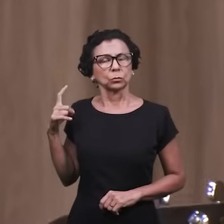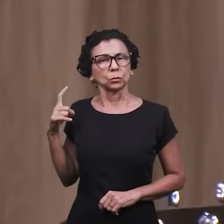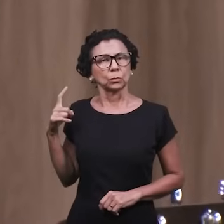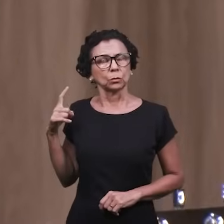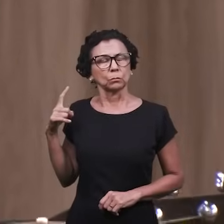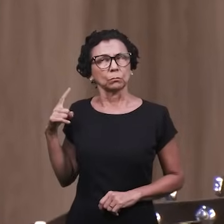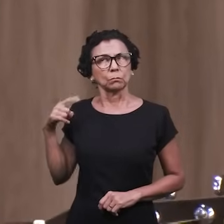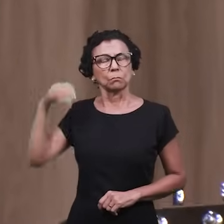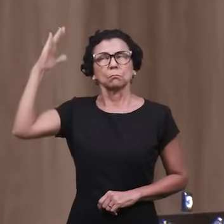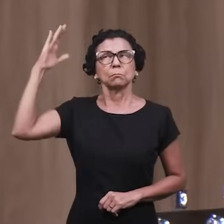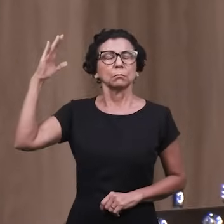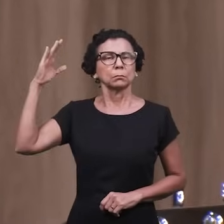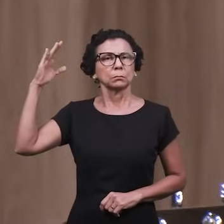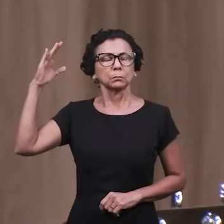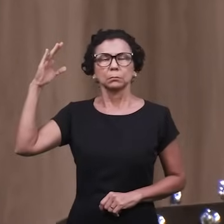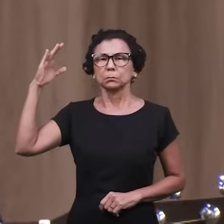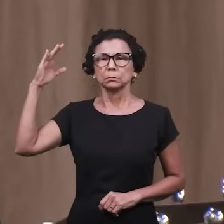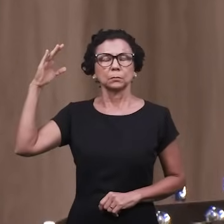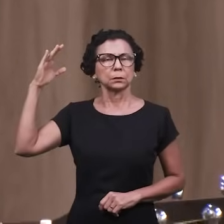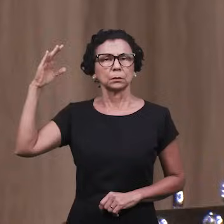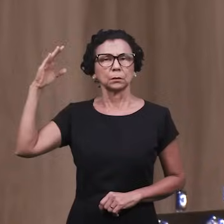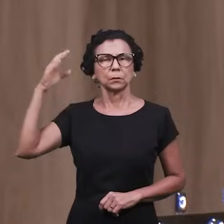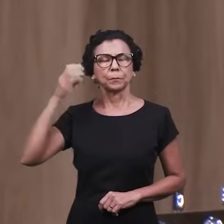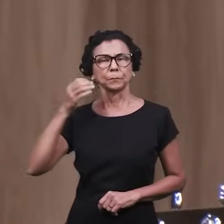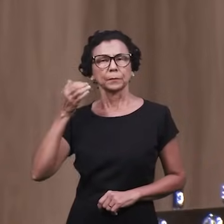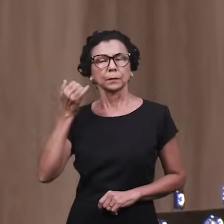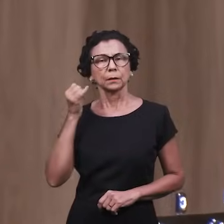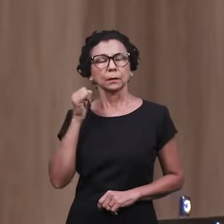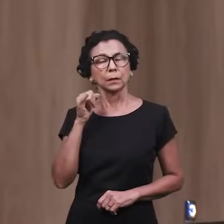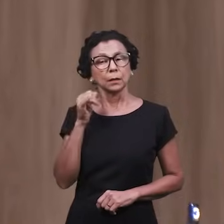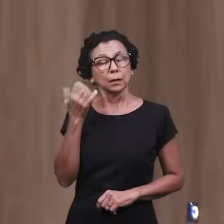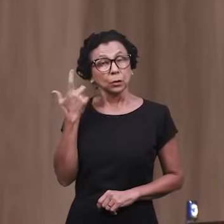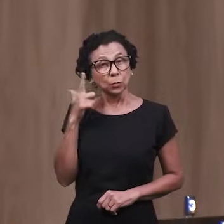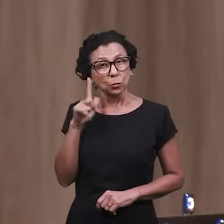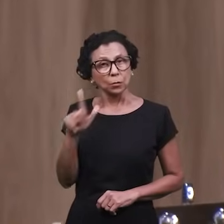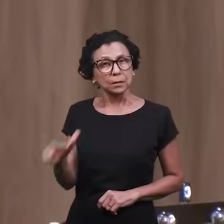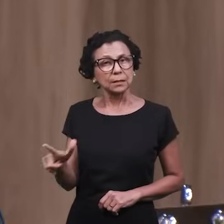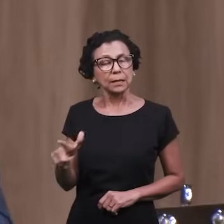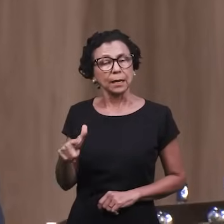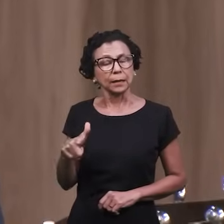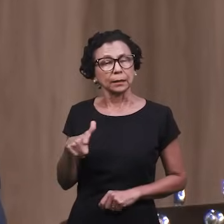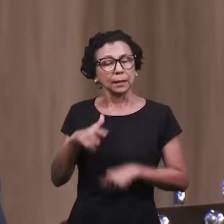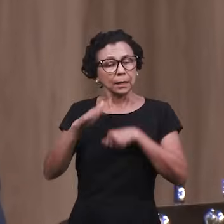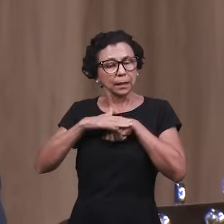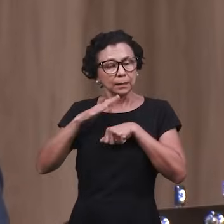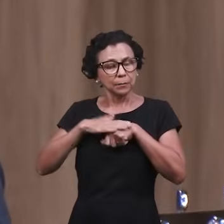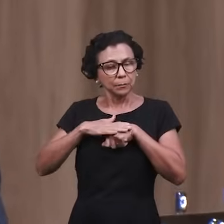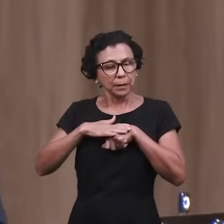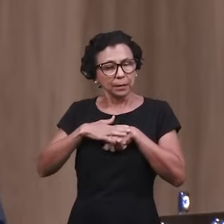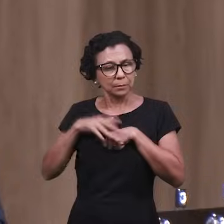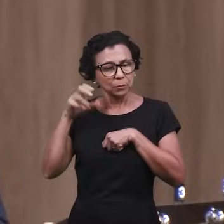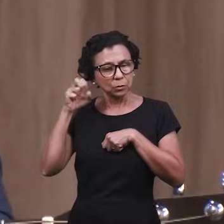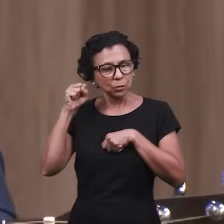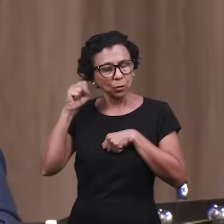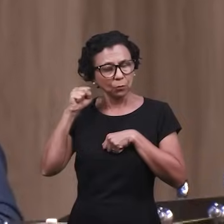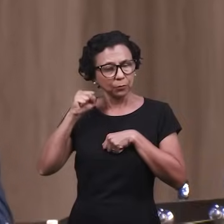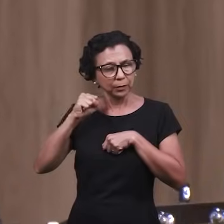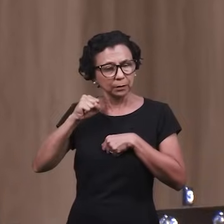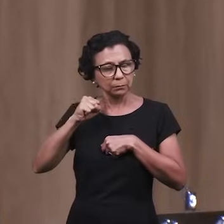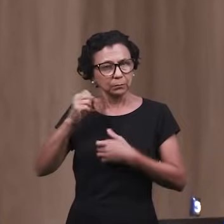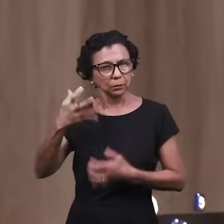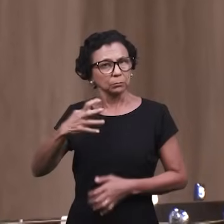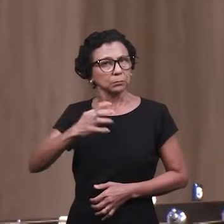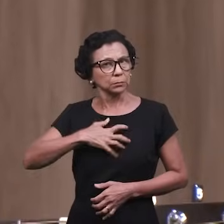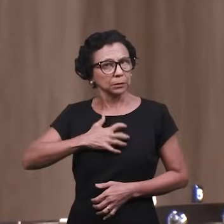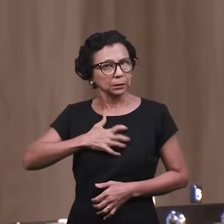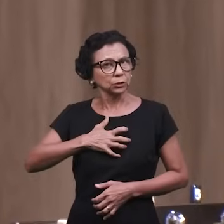não tem que ser o mais alto. Né? Mas a partir do momento que ele consegue se escutar e escutar os outros, é